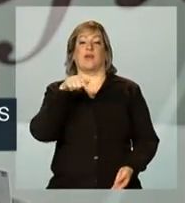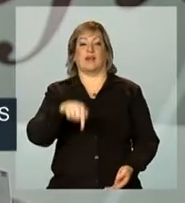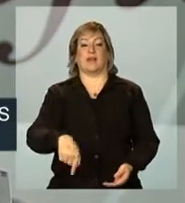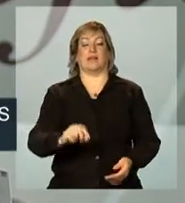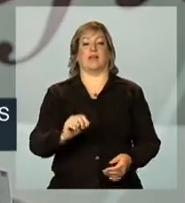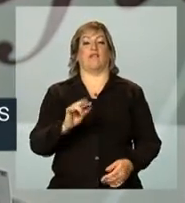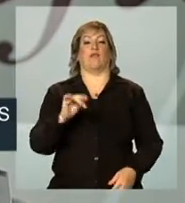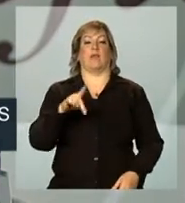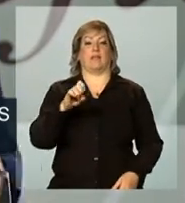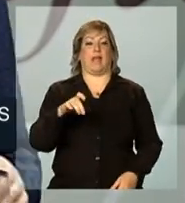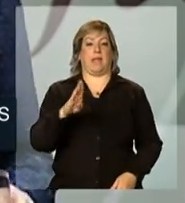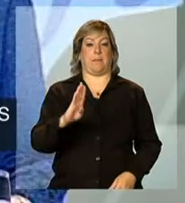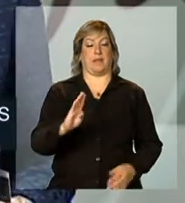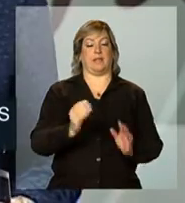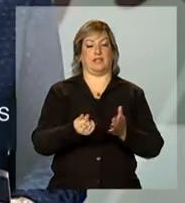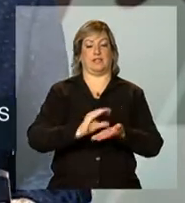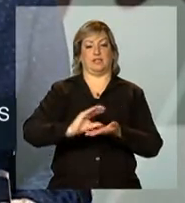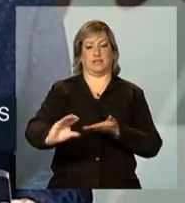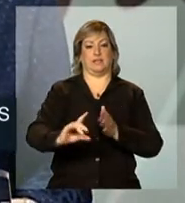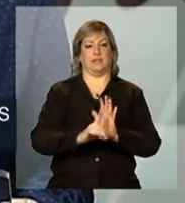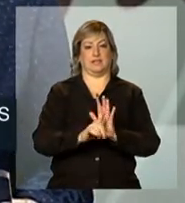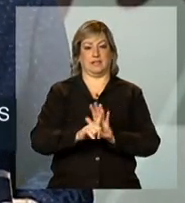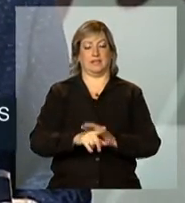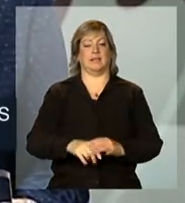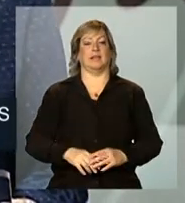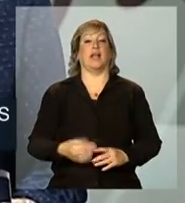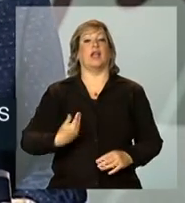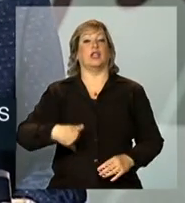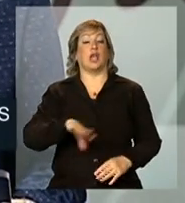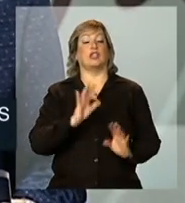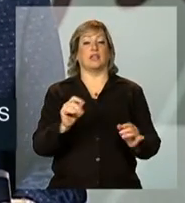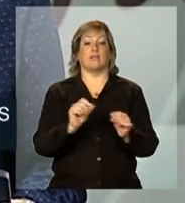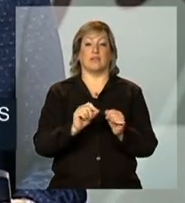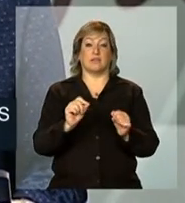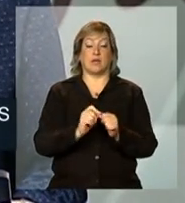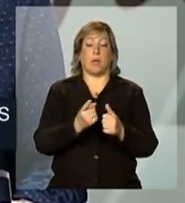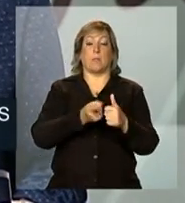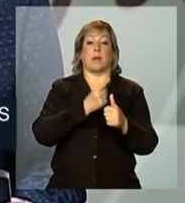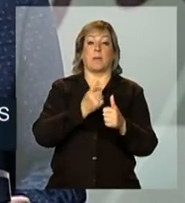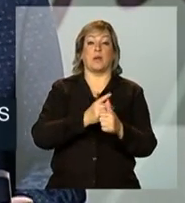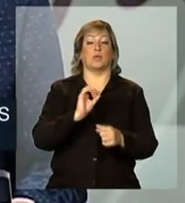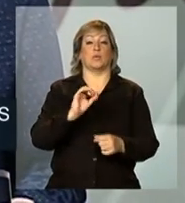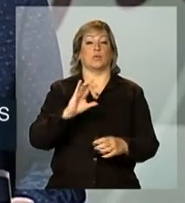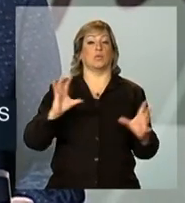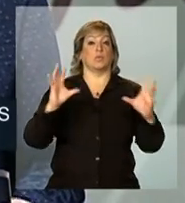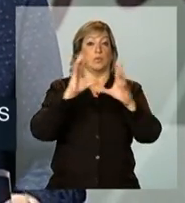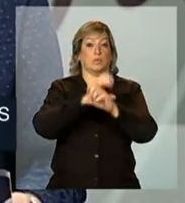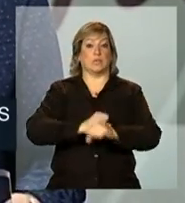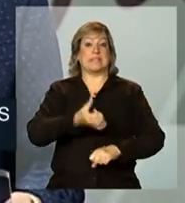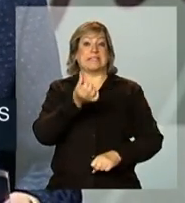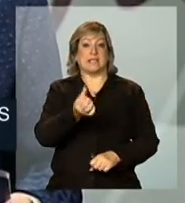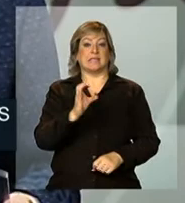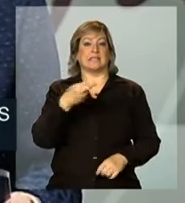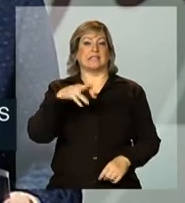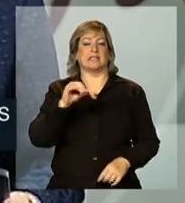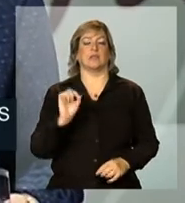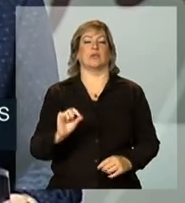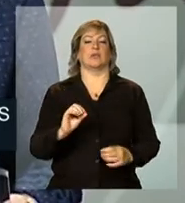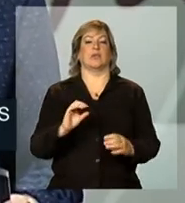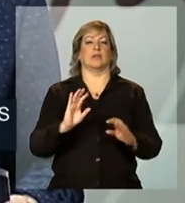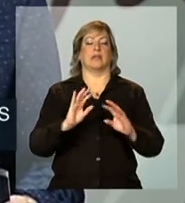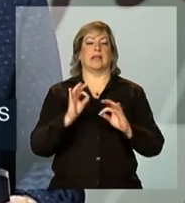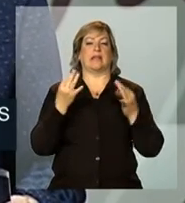do Fundeb. Nós já criamos o primeiro dos 6 centros tecnológicos de formação de